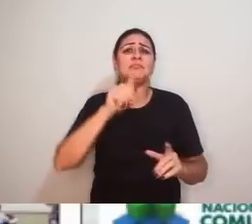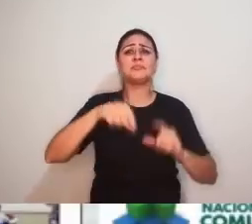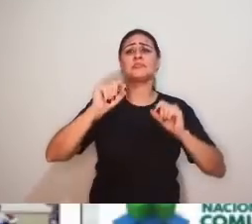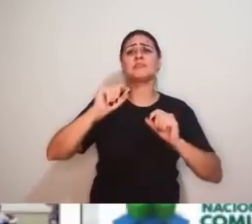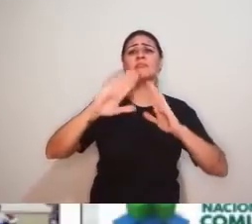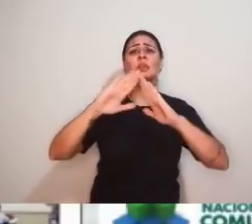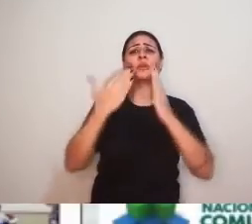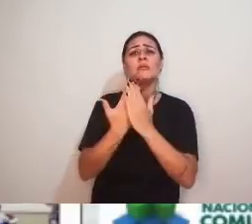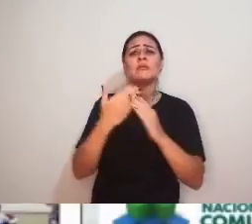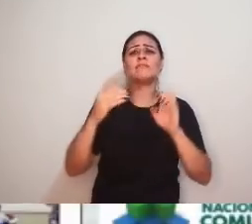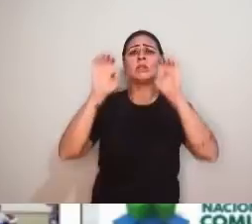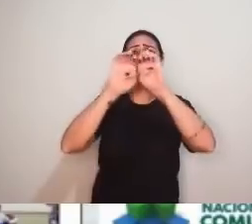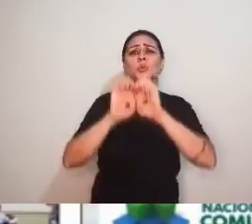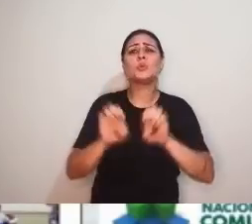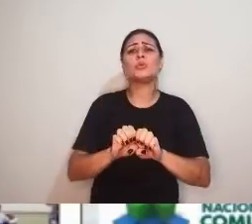né, embaixo de